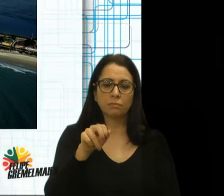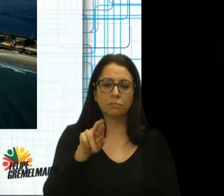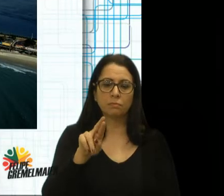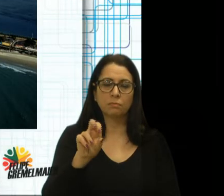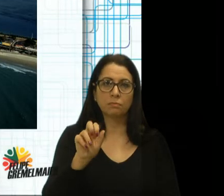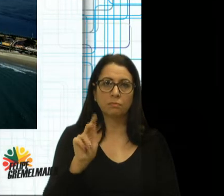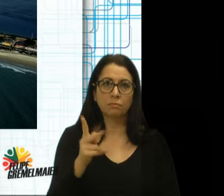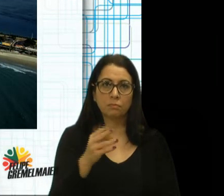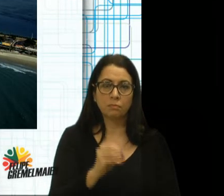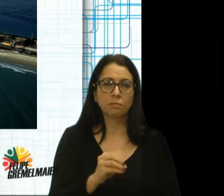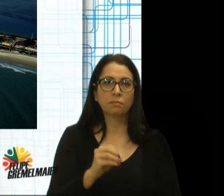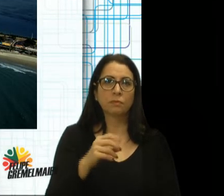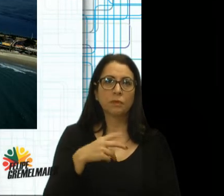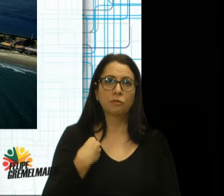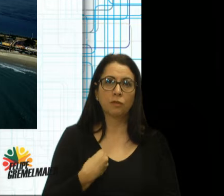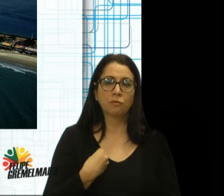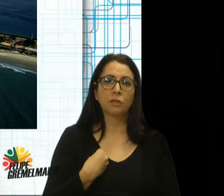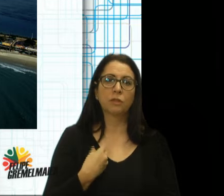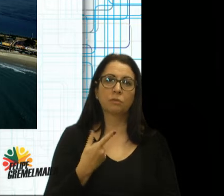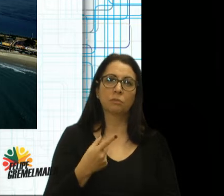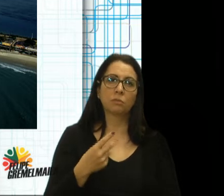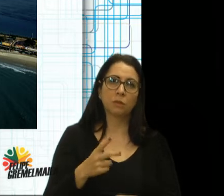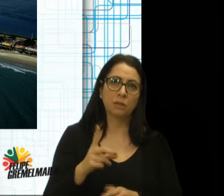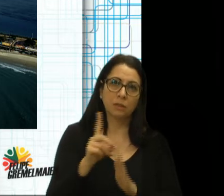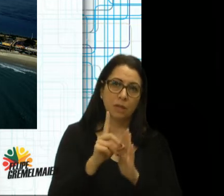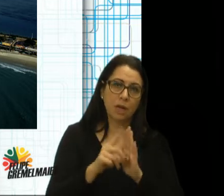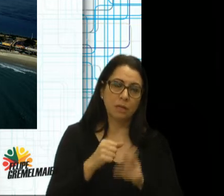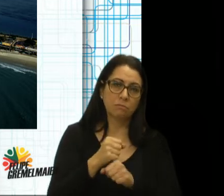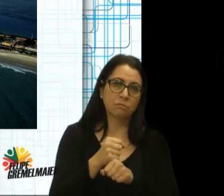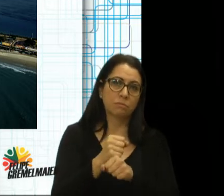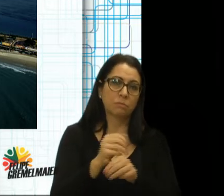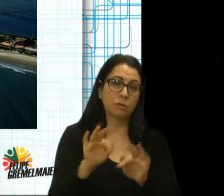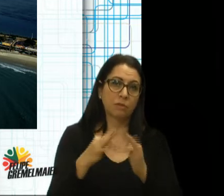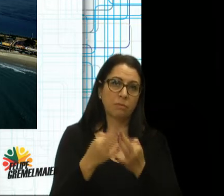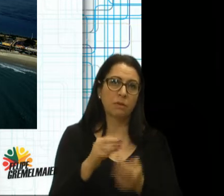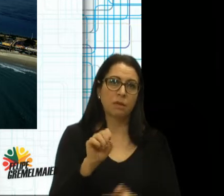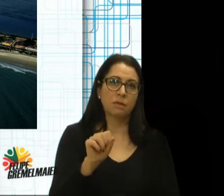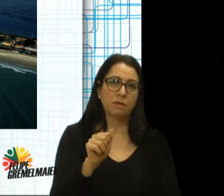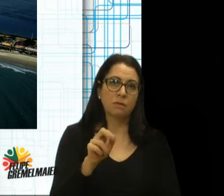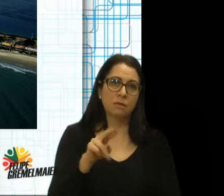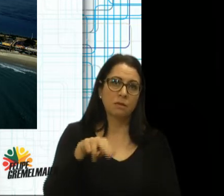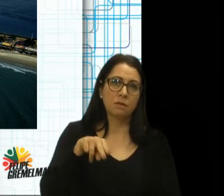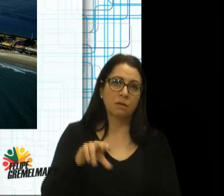décadas e décadas sob o domínio da família Sarney.